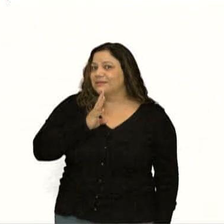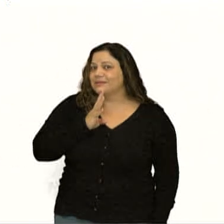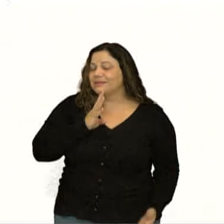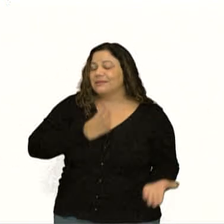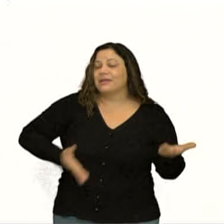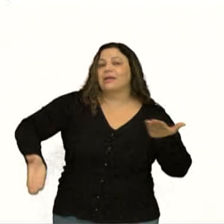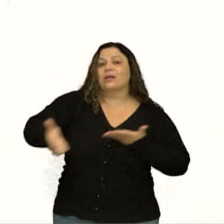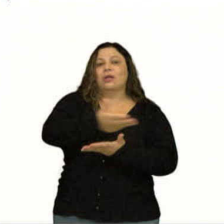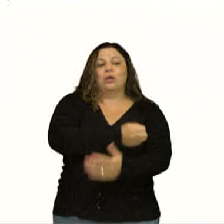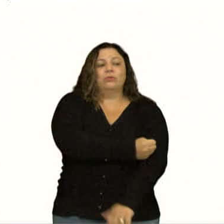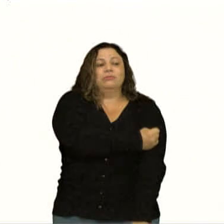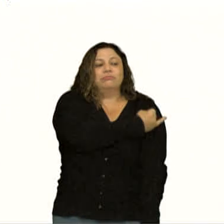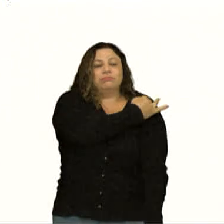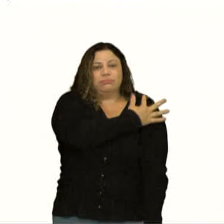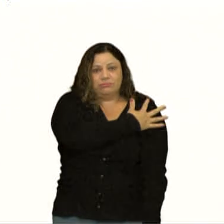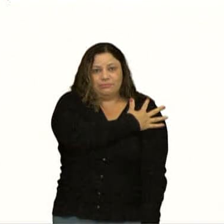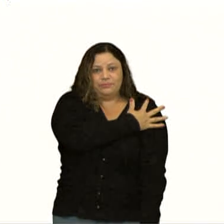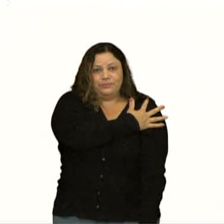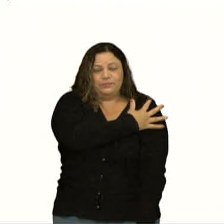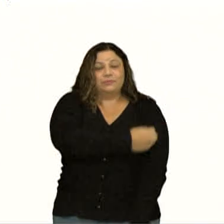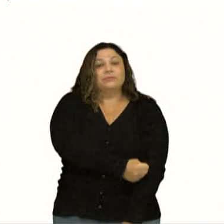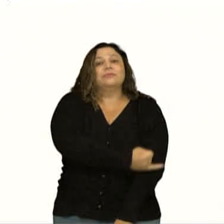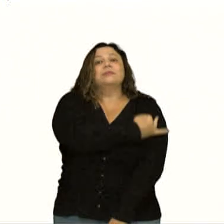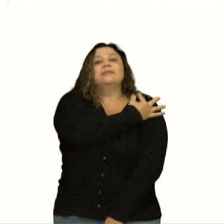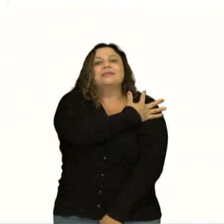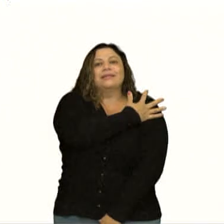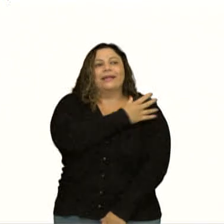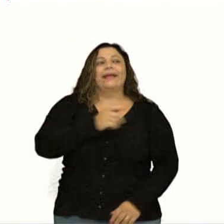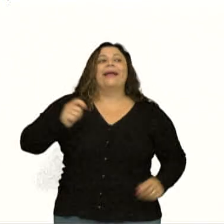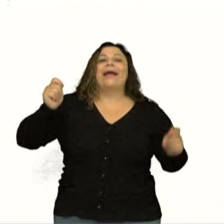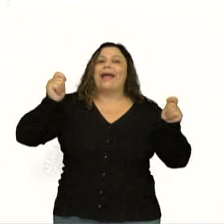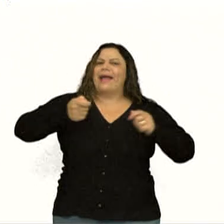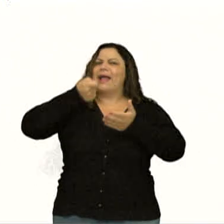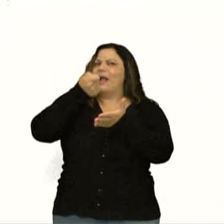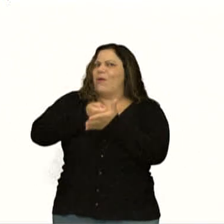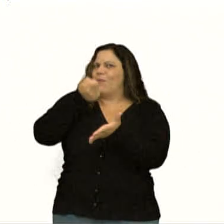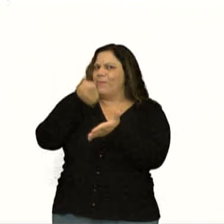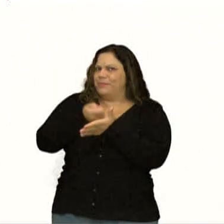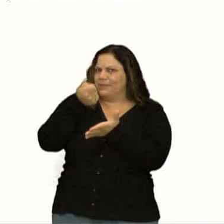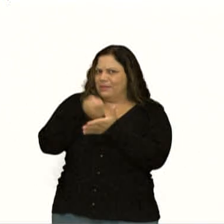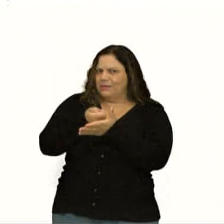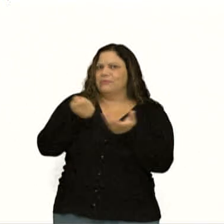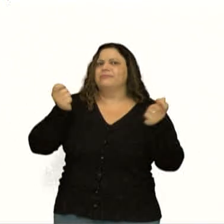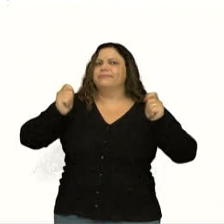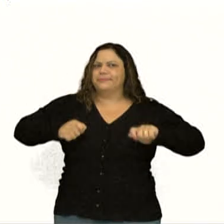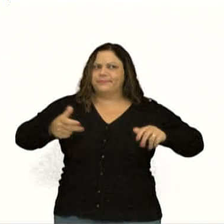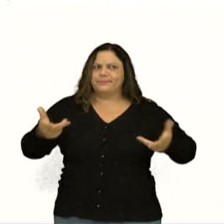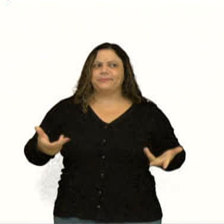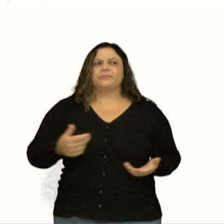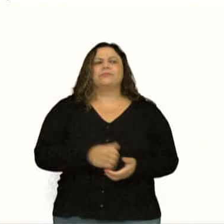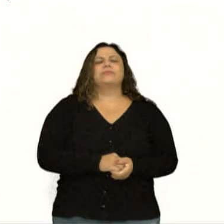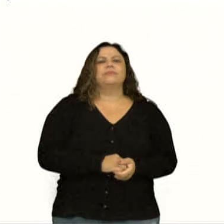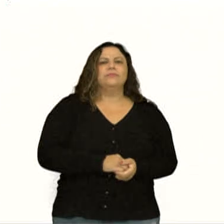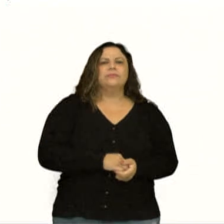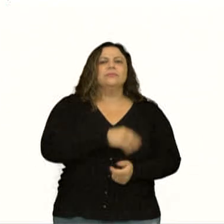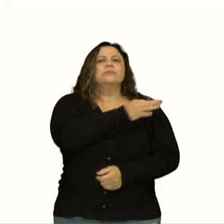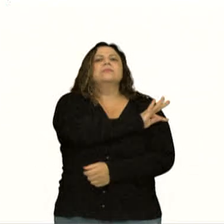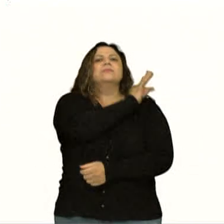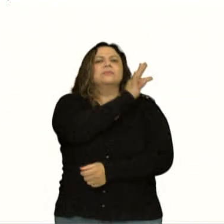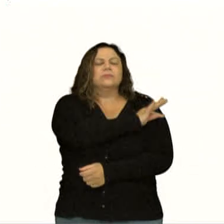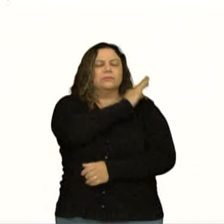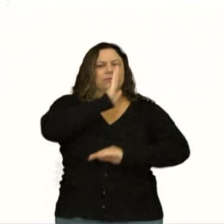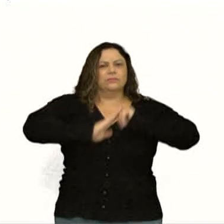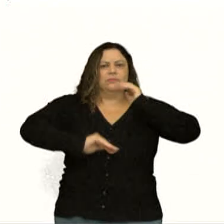ensino elementar fundamental. O ensino elementar é obrigatório. O ensino técnico e profissional deve